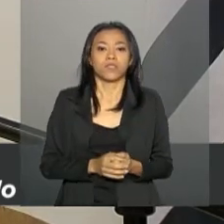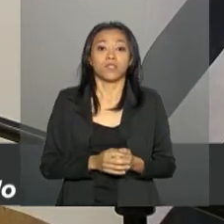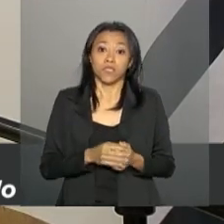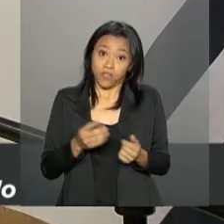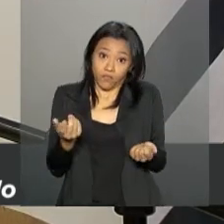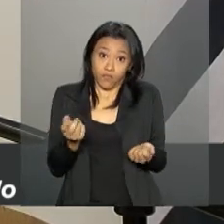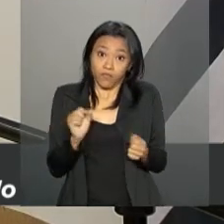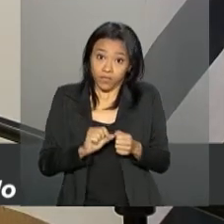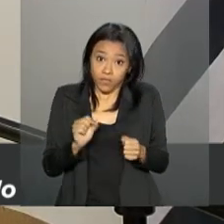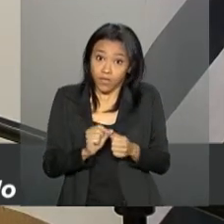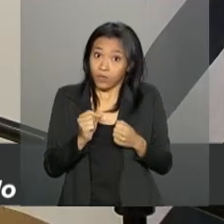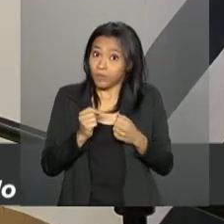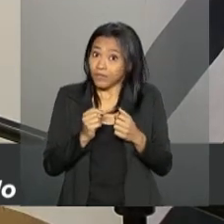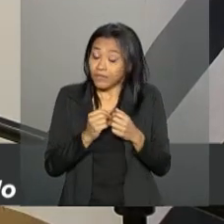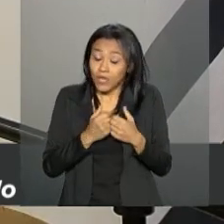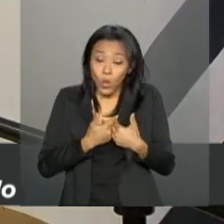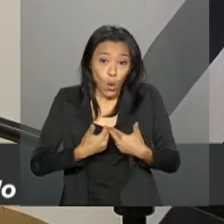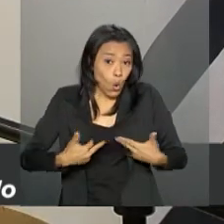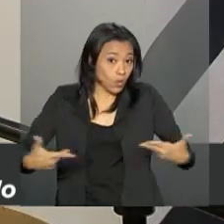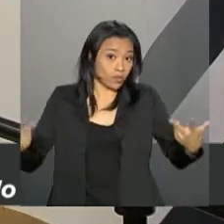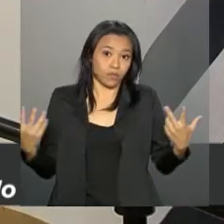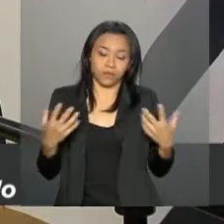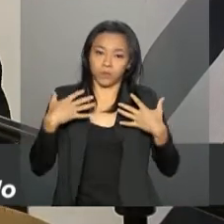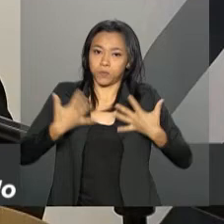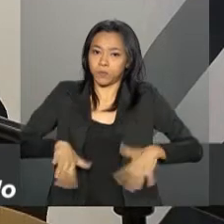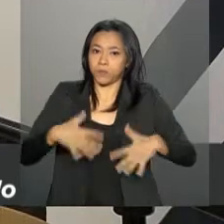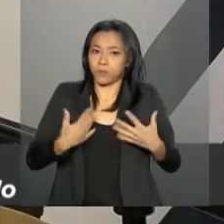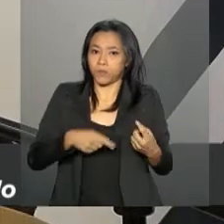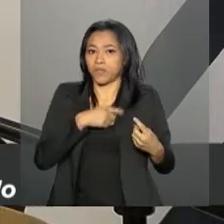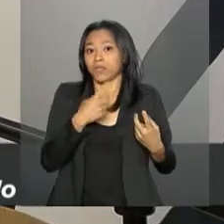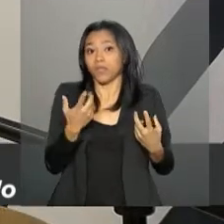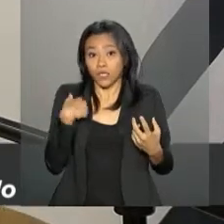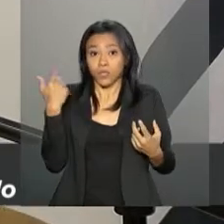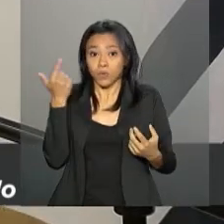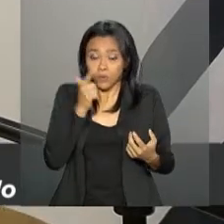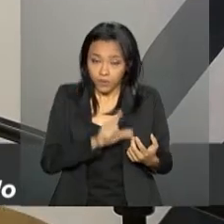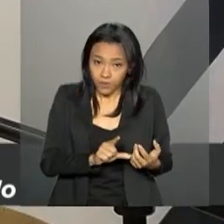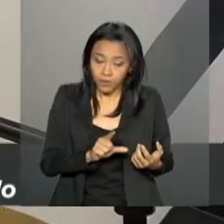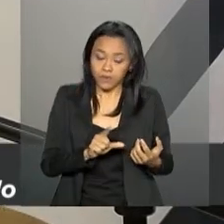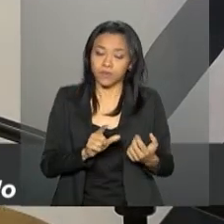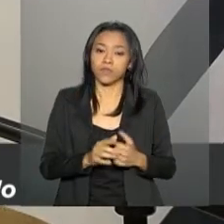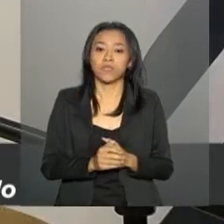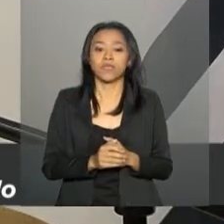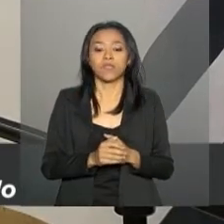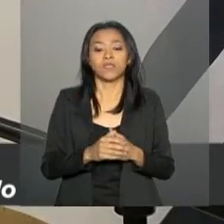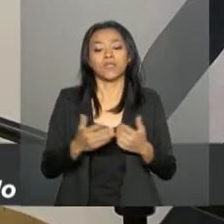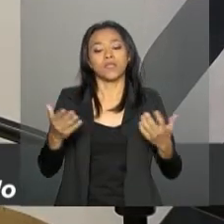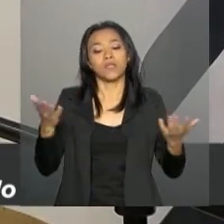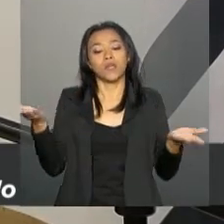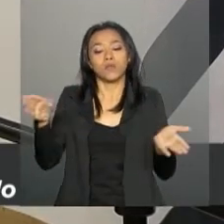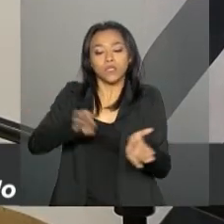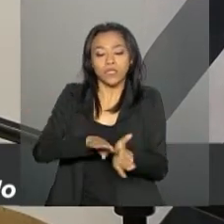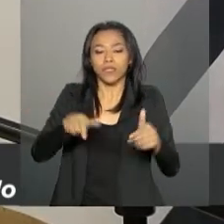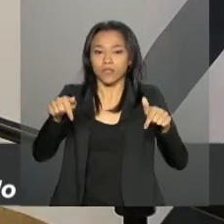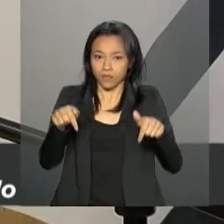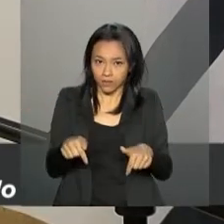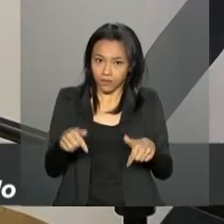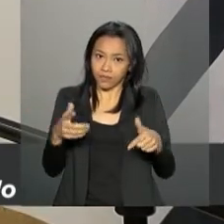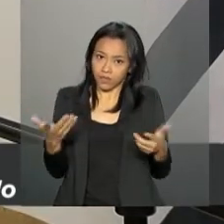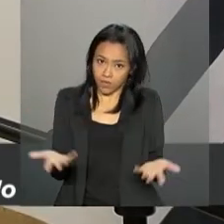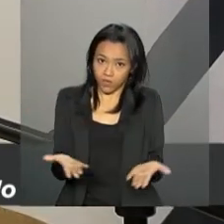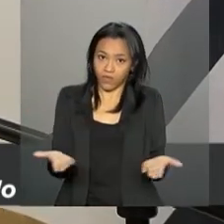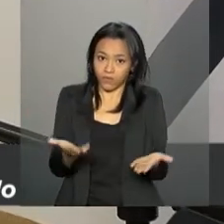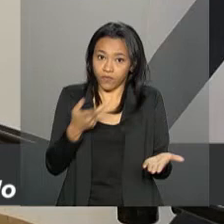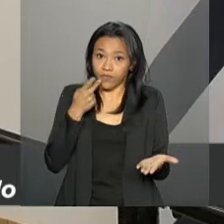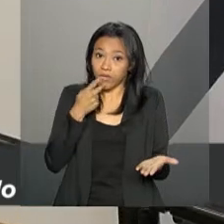fizeram grandiosamente o seu papel. Tão grandiosamente que nós chegamos até o Mágino. Não é? E aqui, ao chegar ao Mágino, eu estou